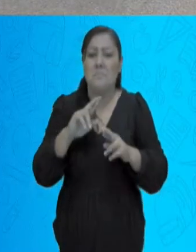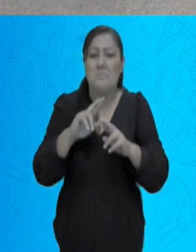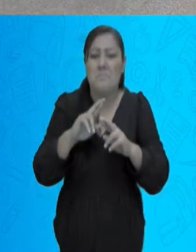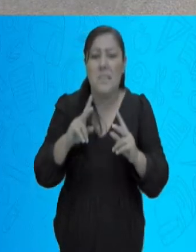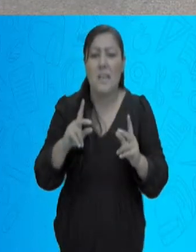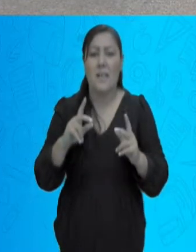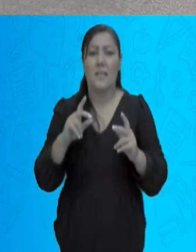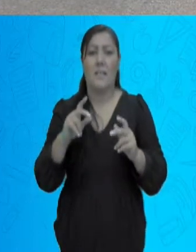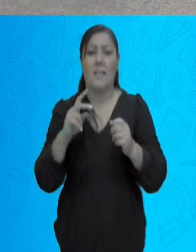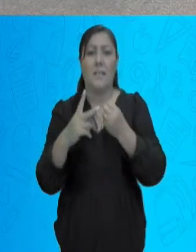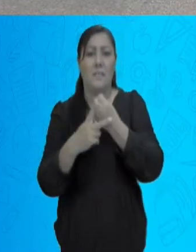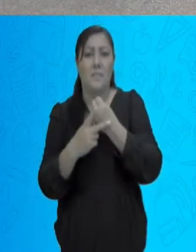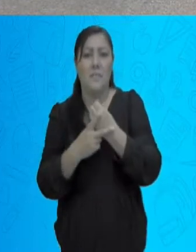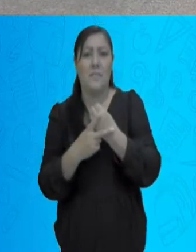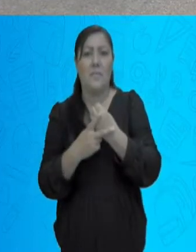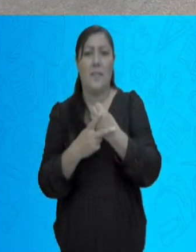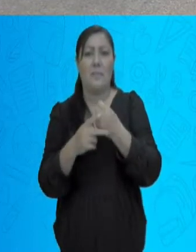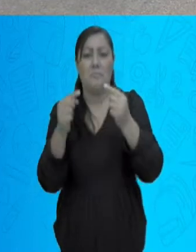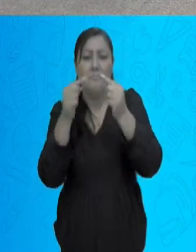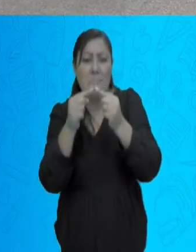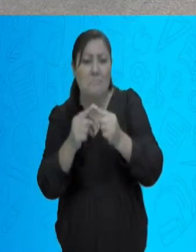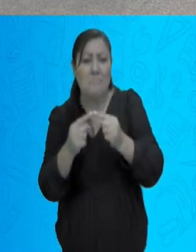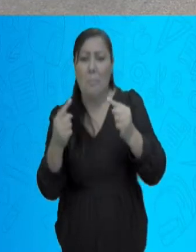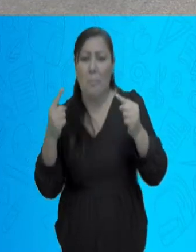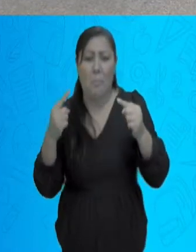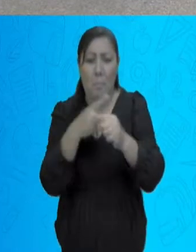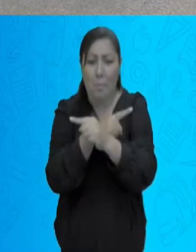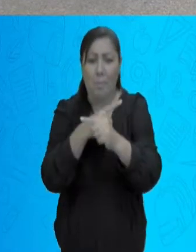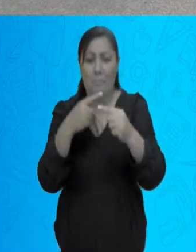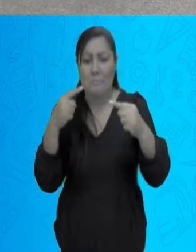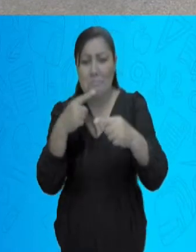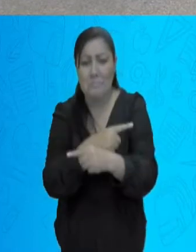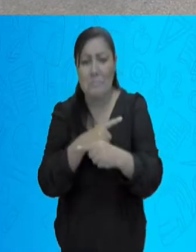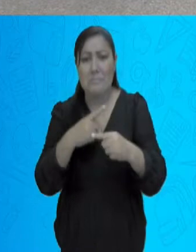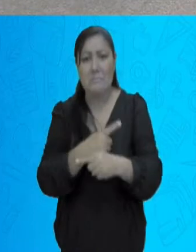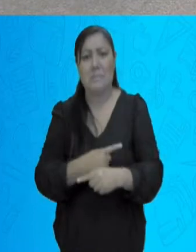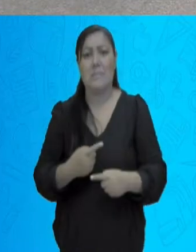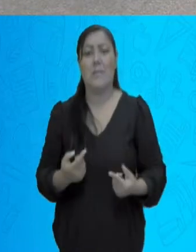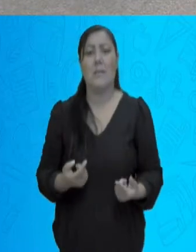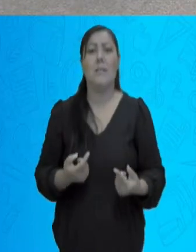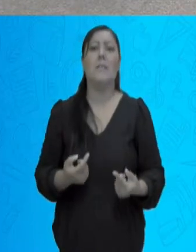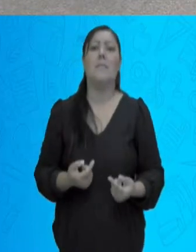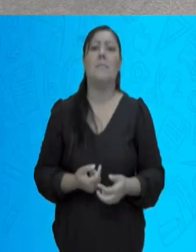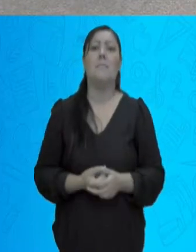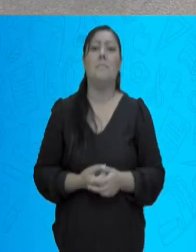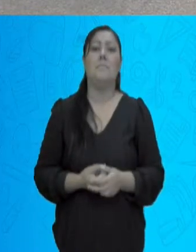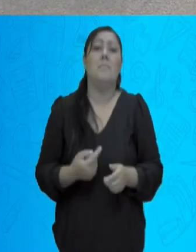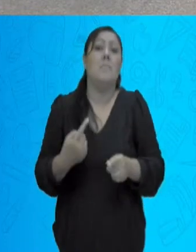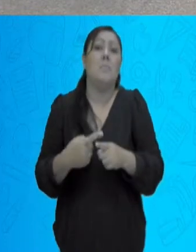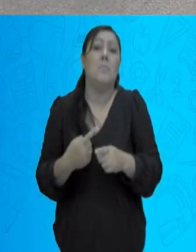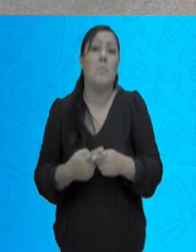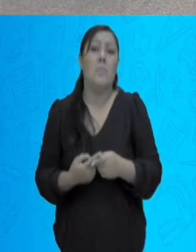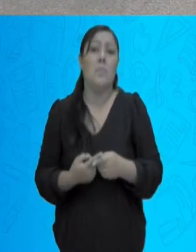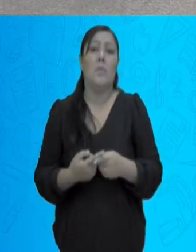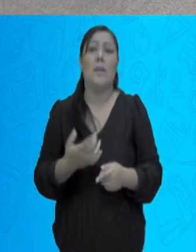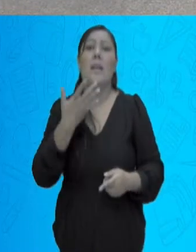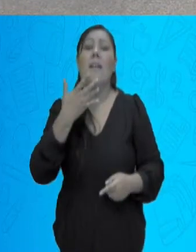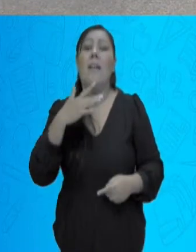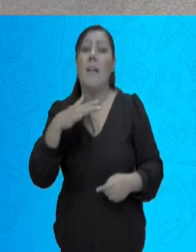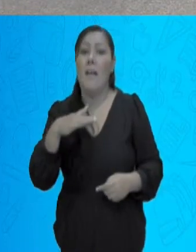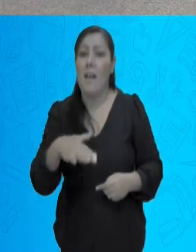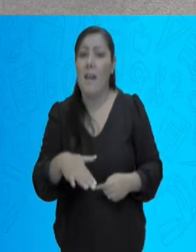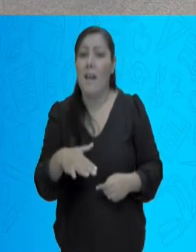nada. Por que será que a criança usou essa flexão? Bem, fazia,